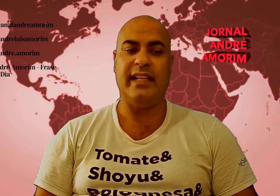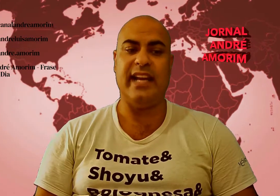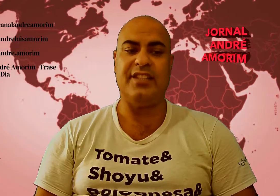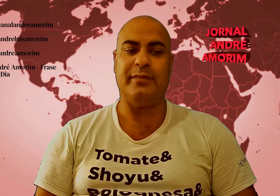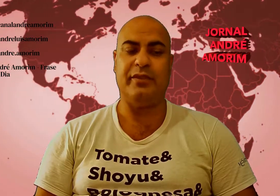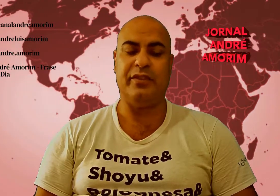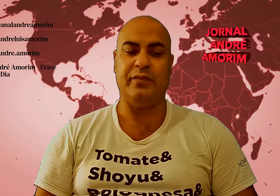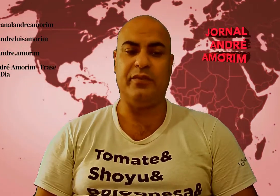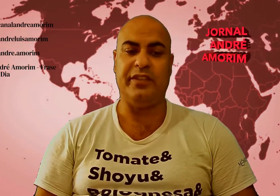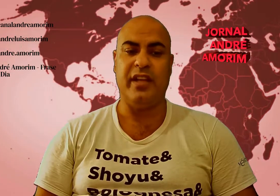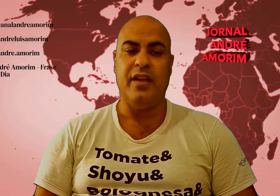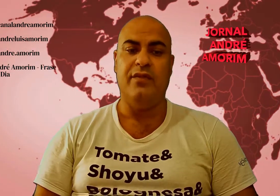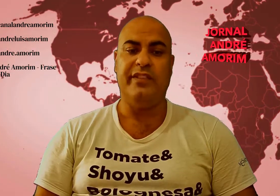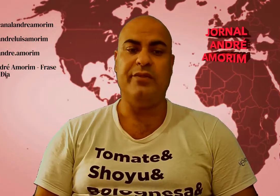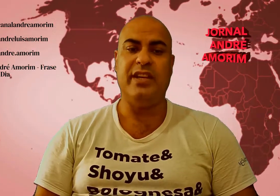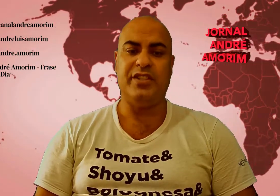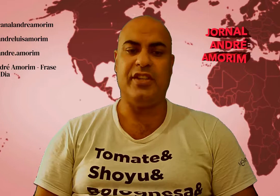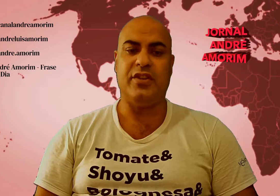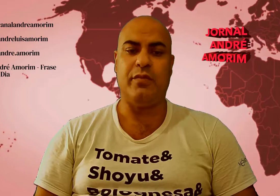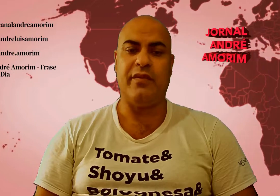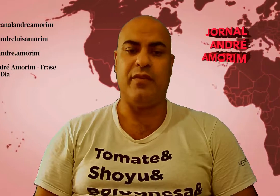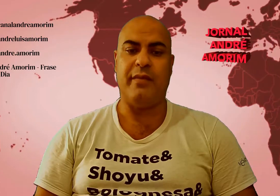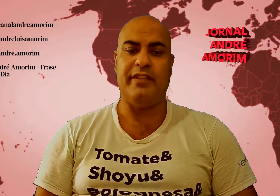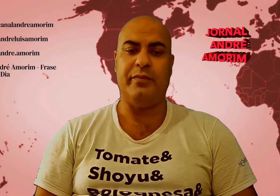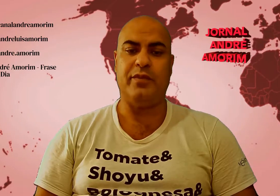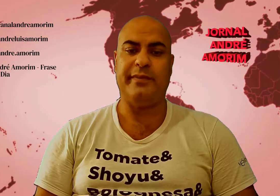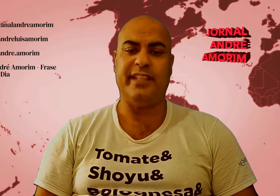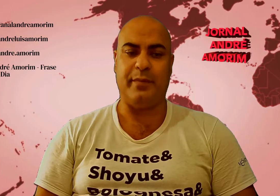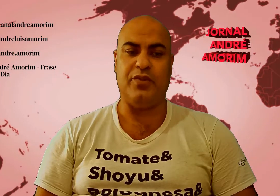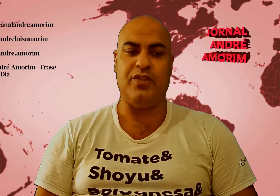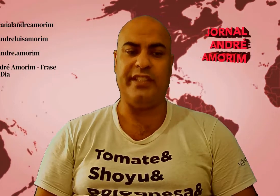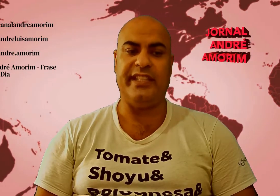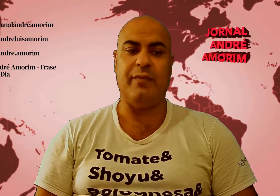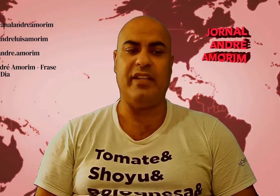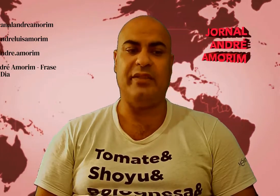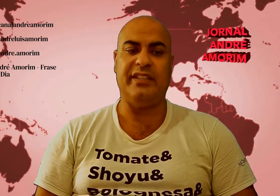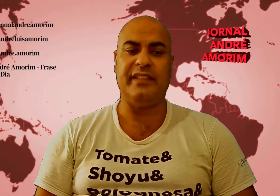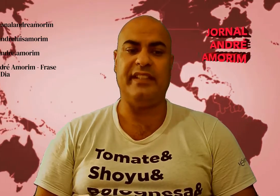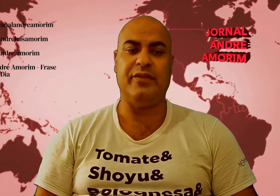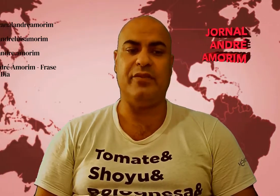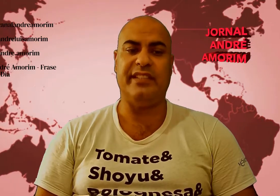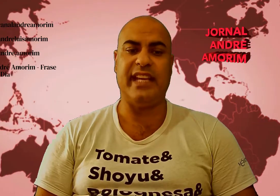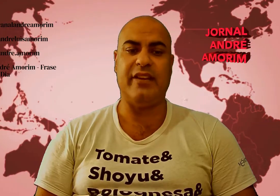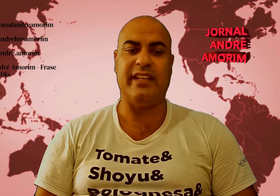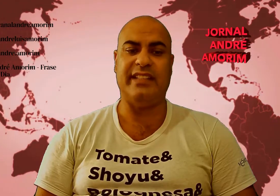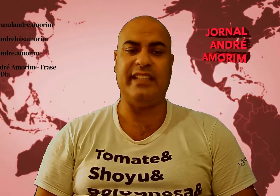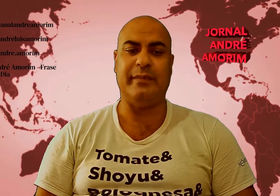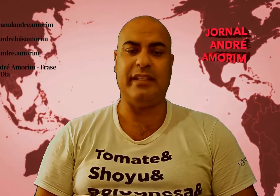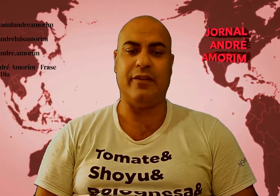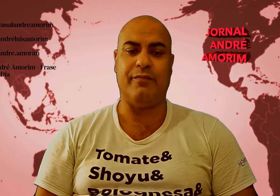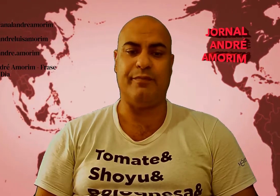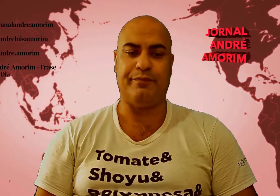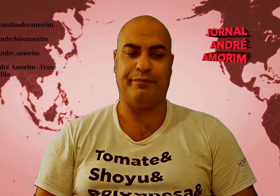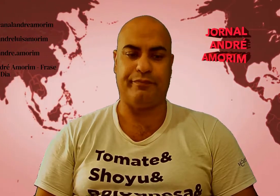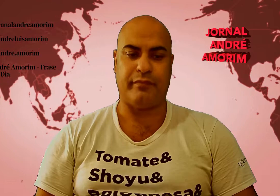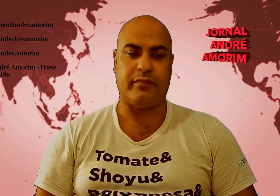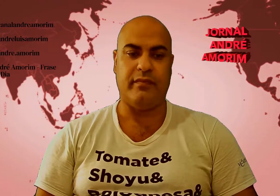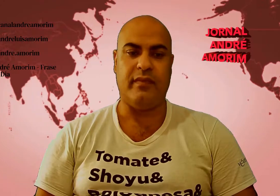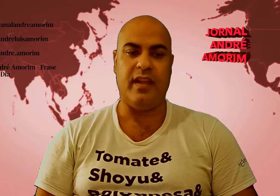fora da realidade das pessoas comuns. Você não acha que de alguma forma isso pode ser prejudicial para suas fãs que não conseguem alcançar esse